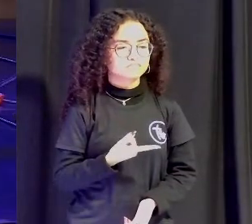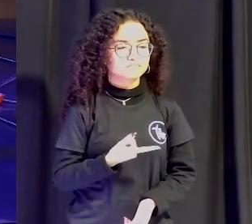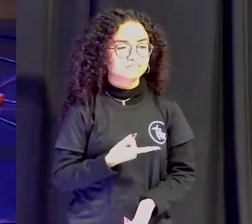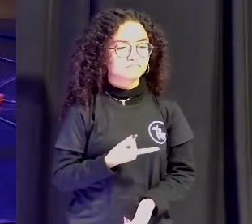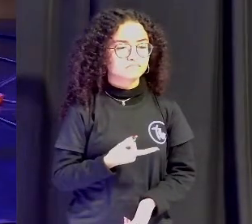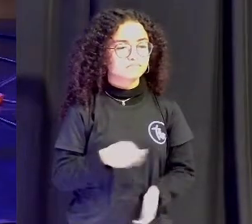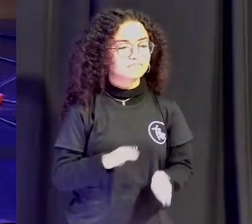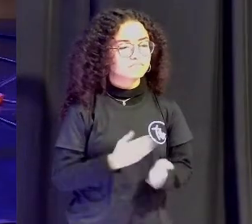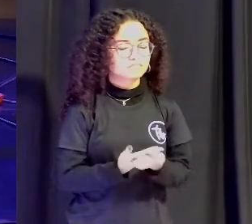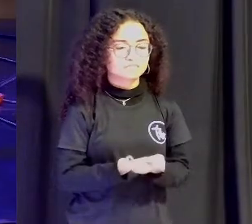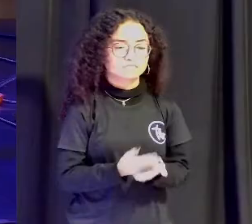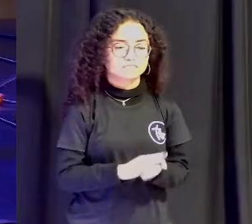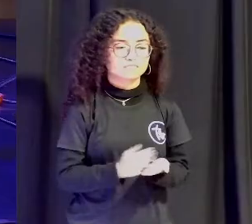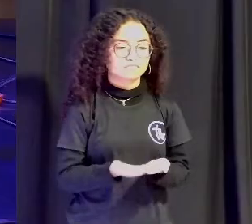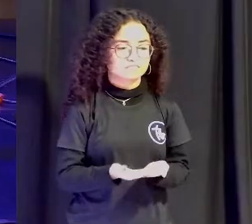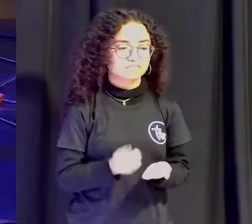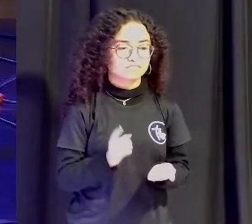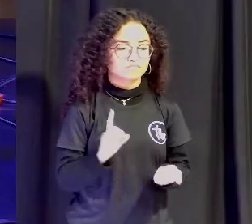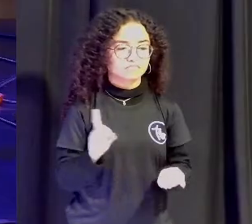construímos.